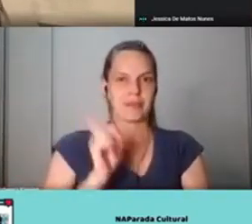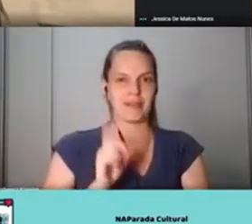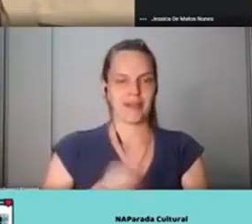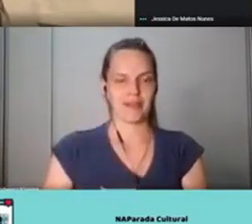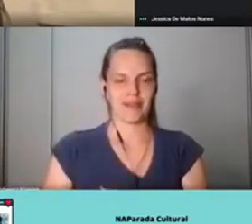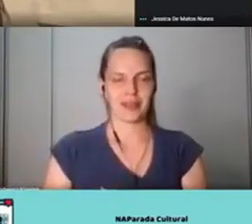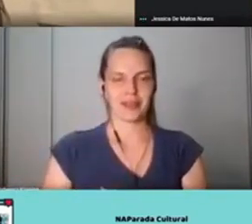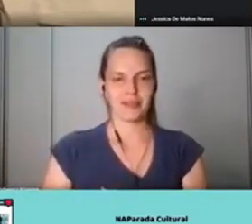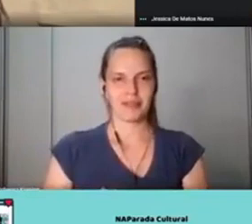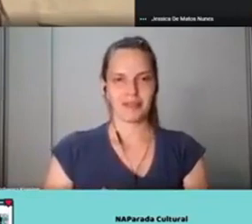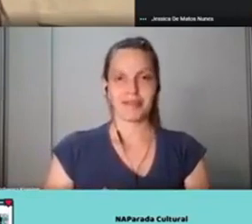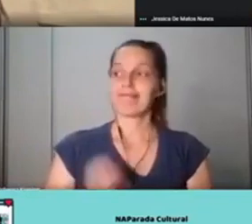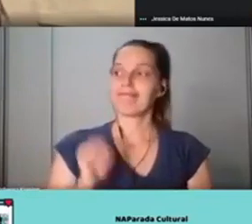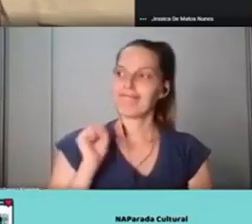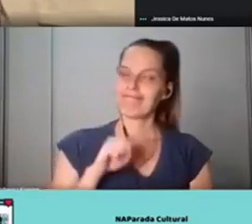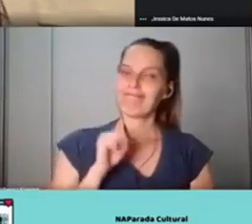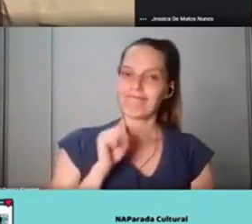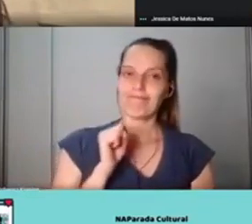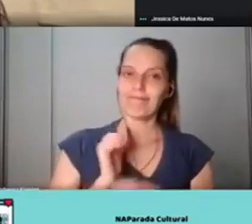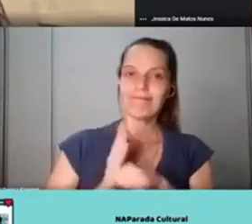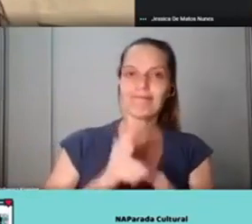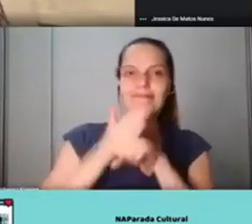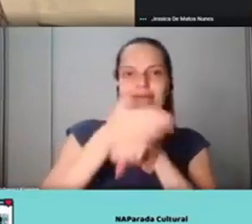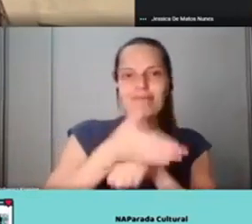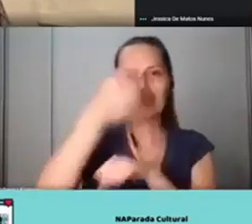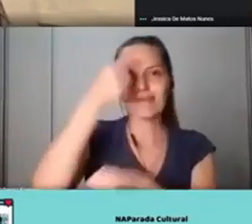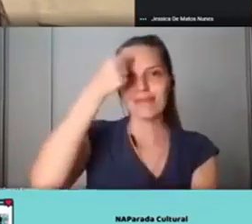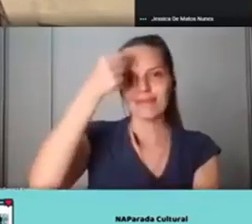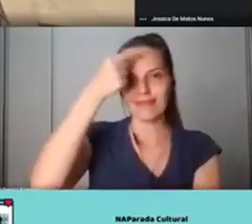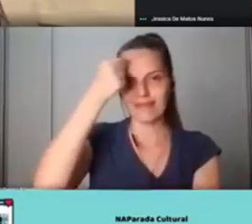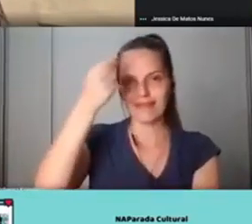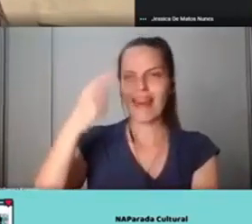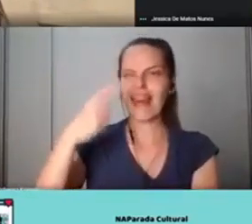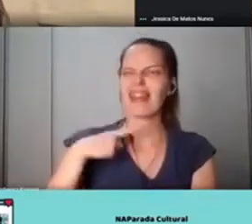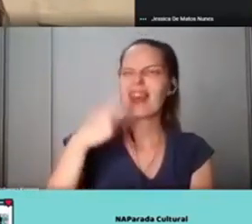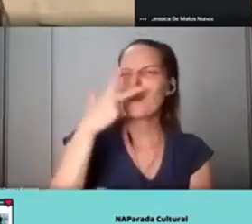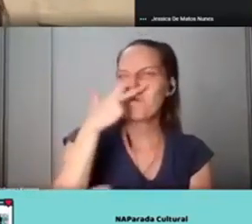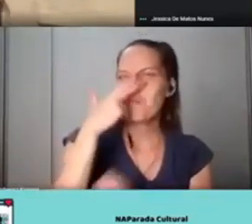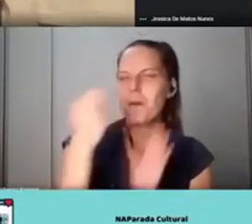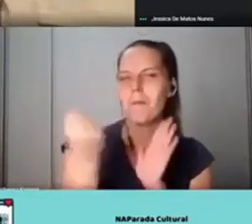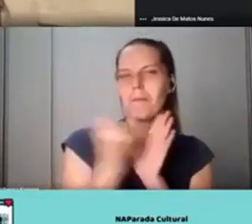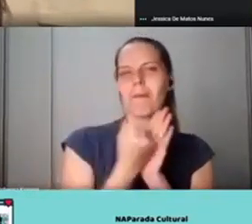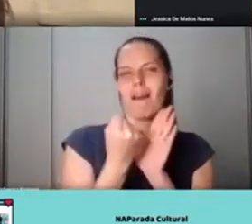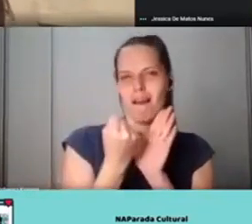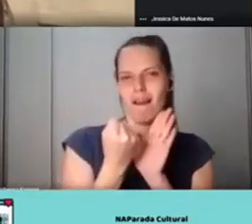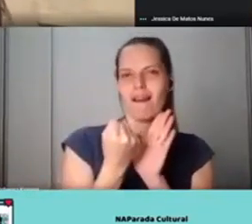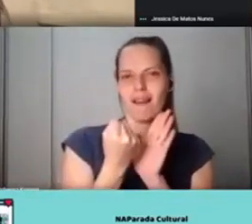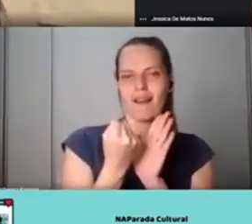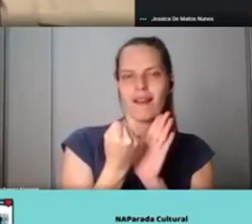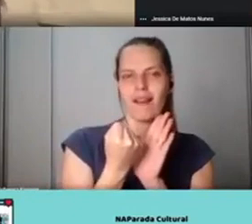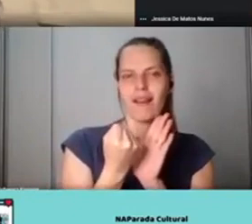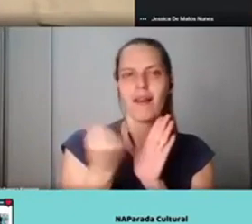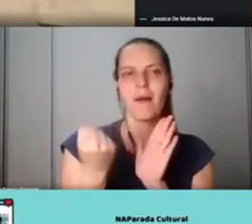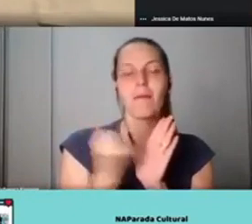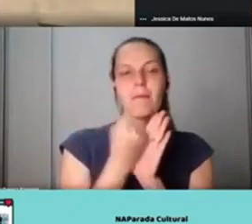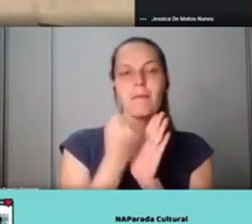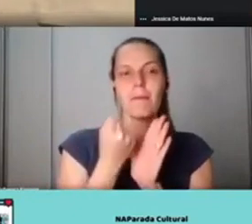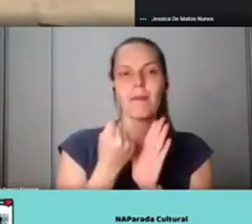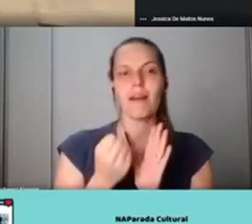A entrada para a universidade, ela tem esse marco, né? Ela tem esse marco da nossa